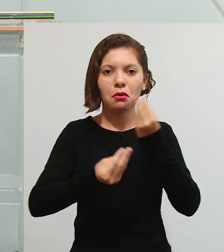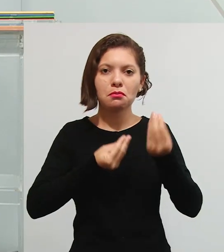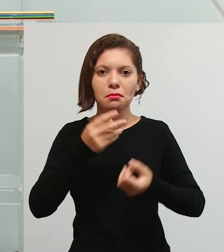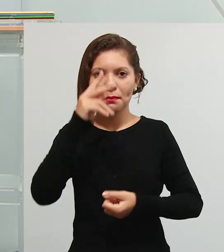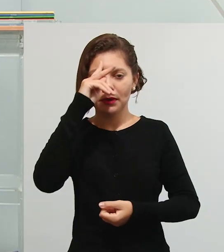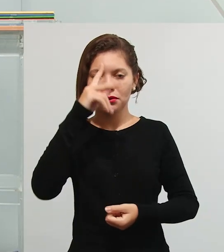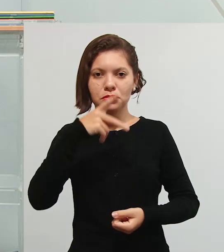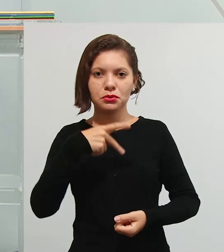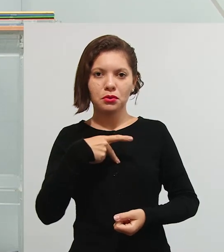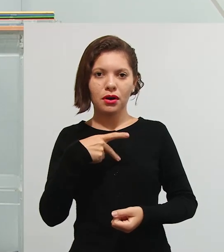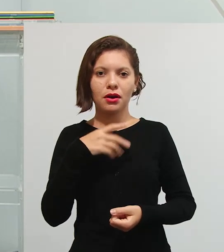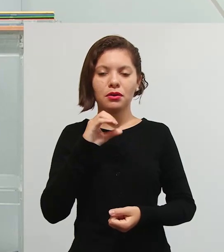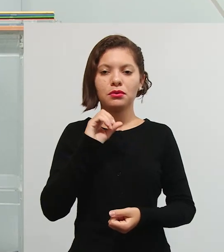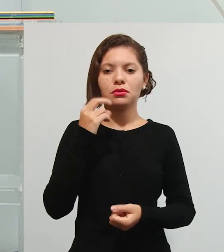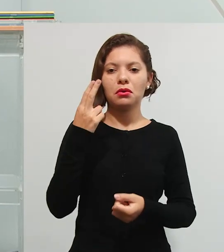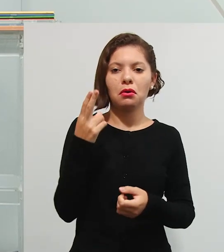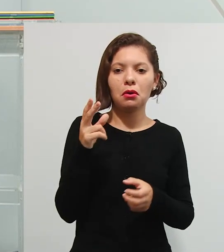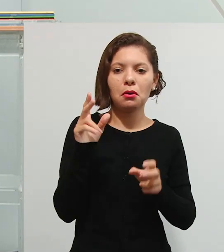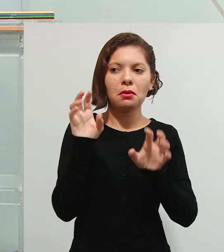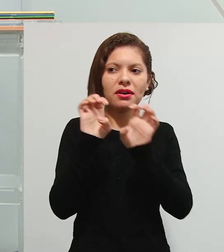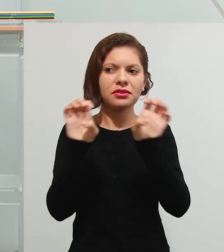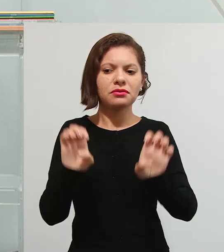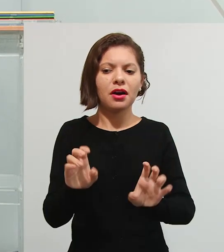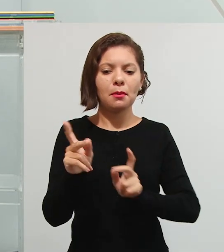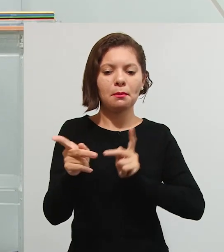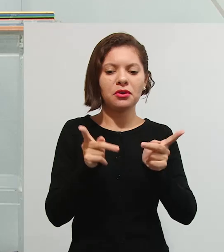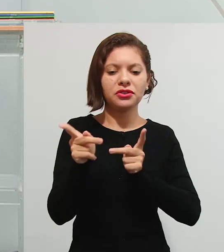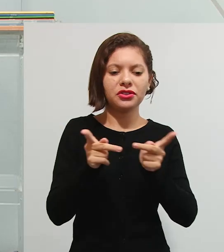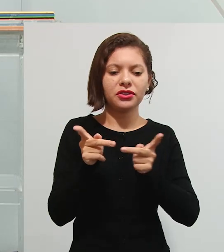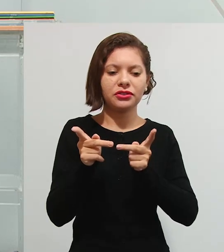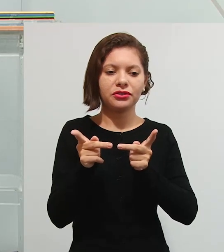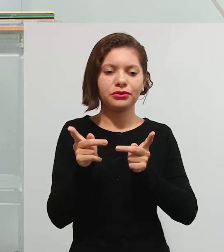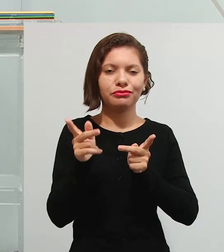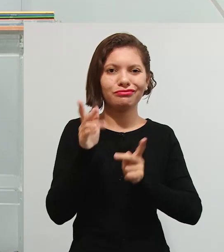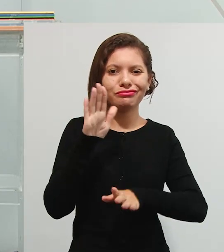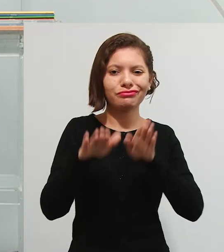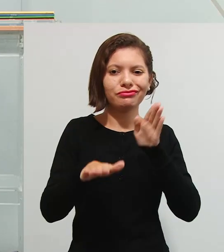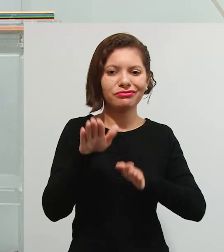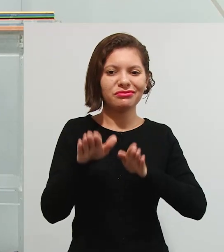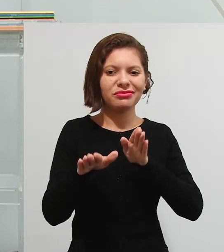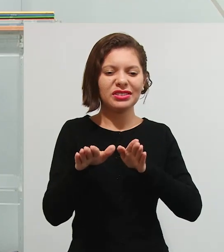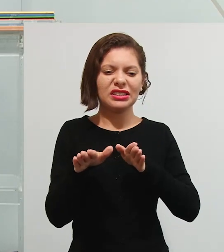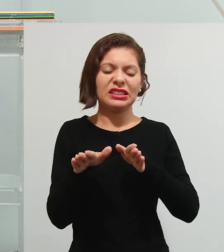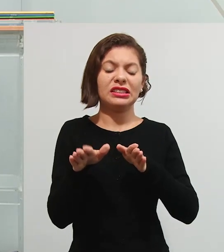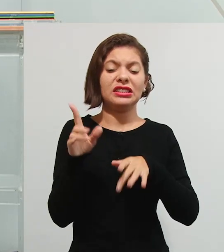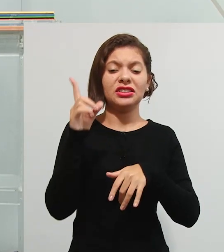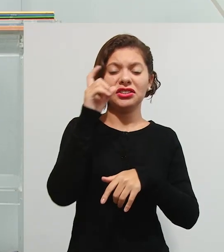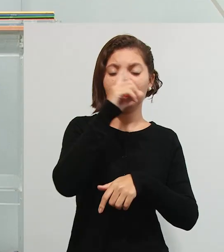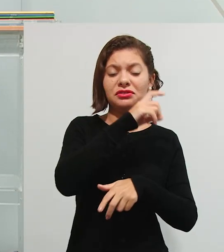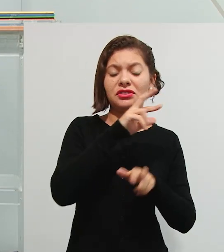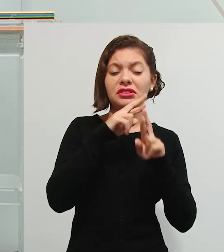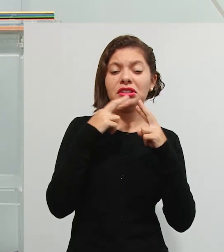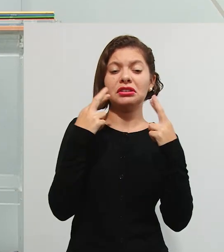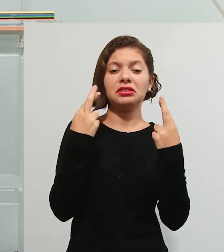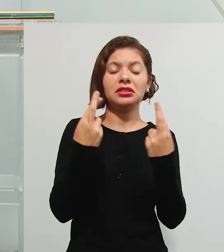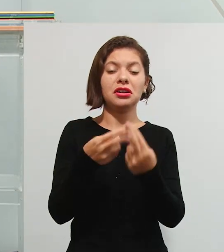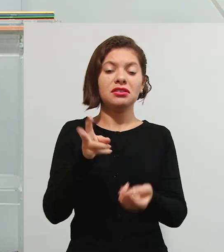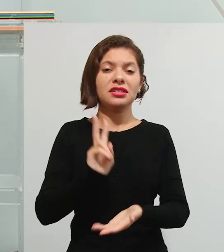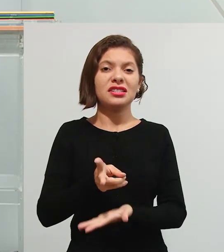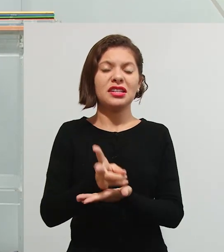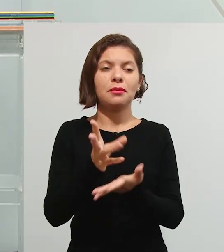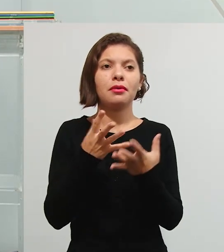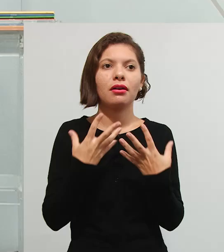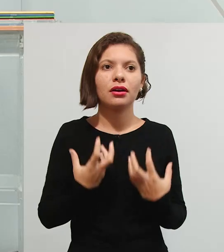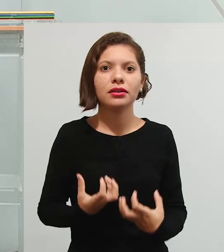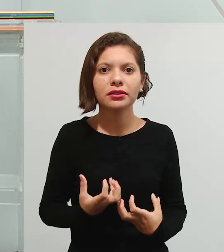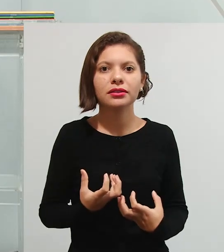pessoais, como também por questões estruturais do projeto. Então, de repente, se o projeto de pesquisa está muito intenso, reuniões muito constantes,